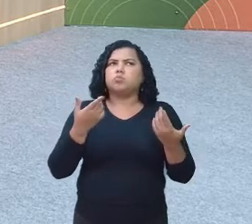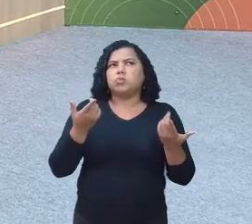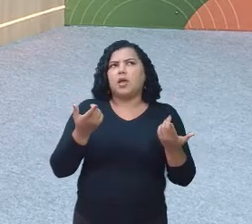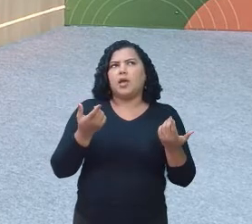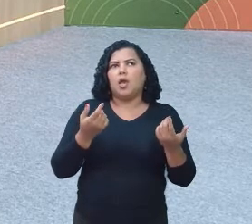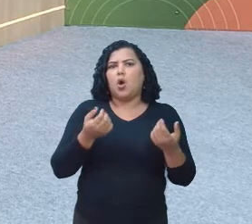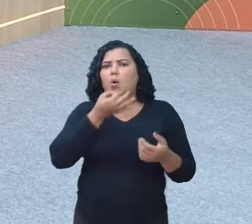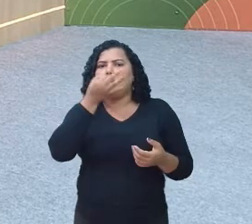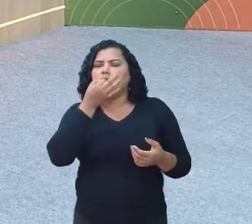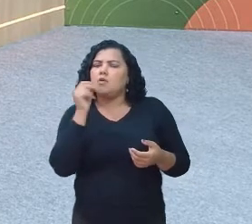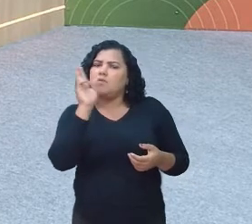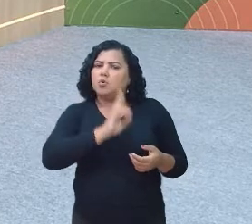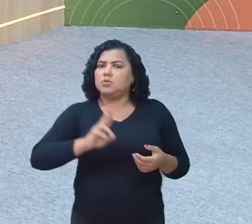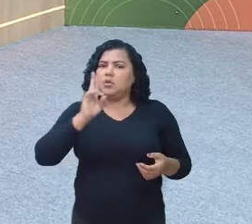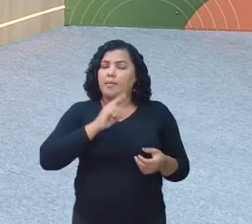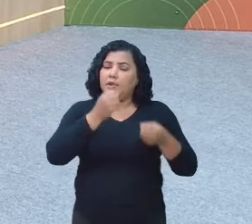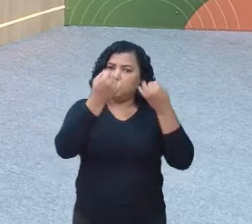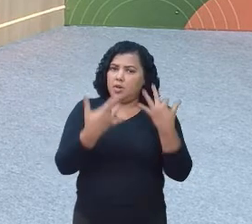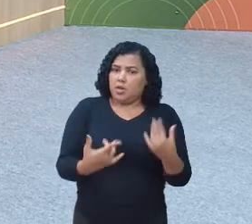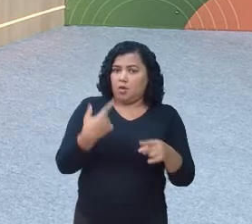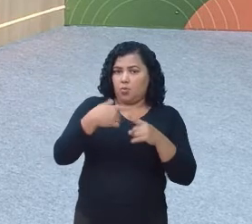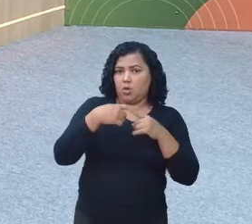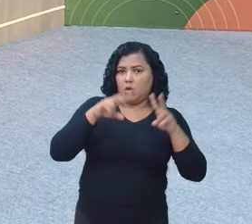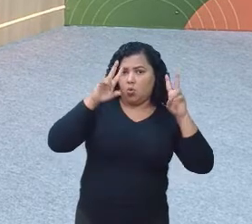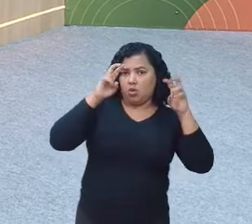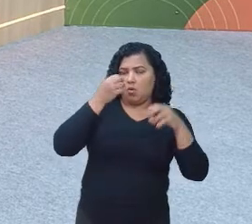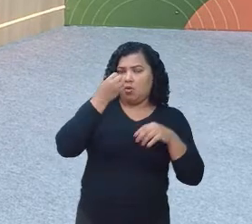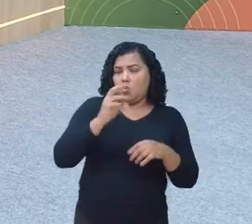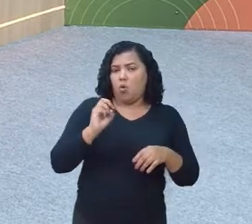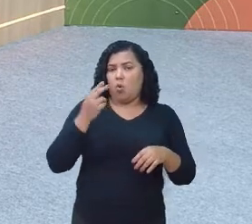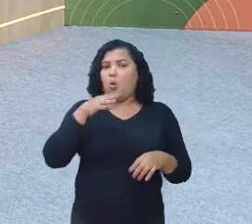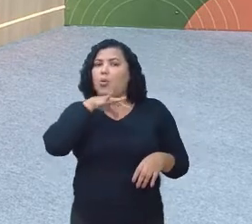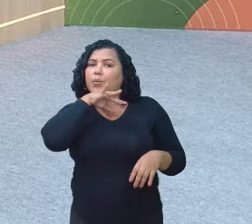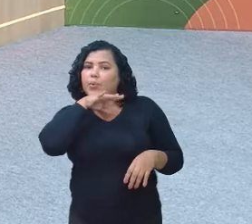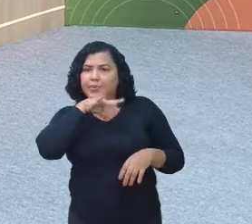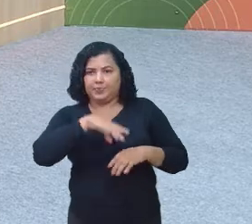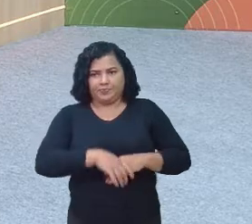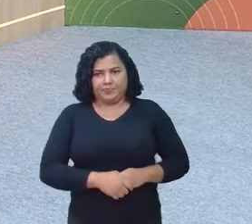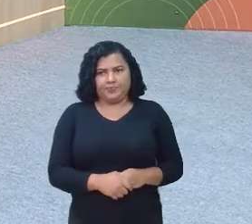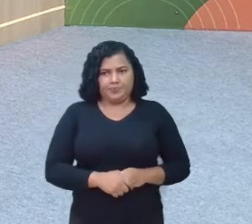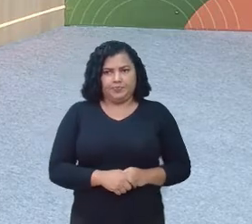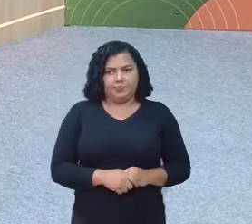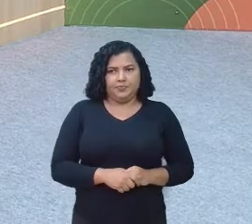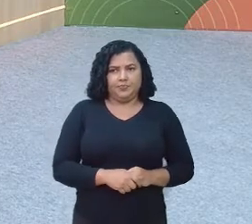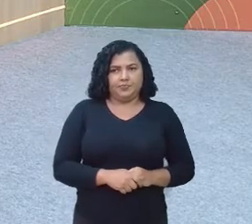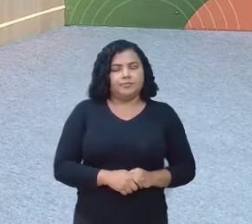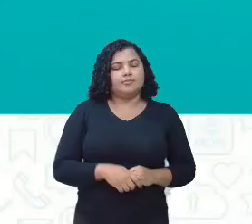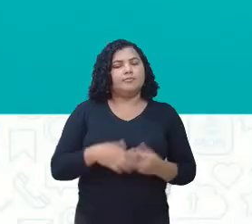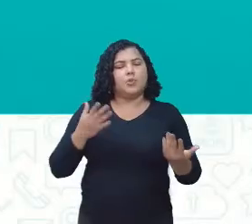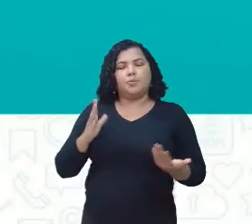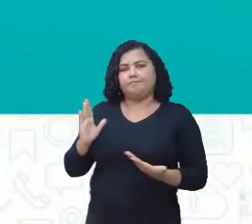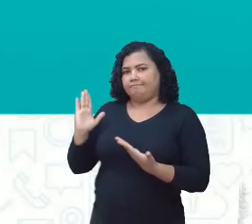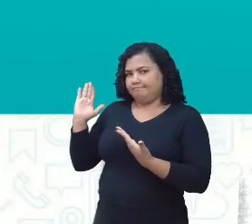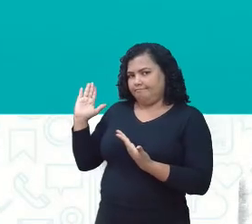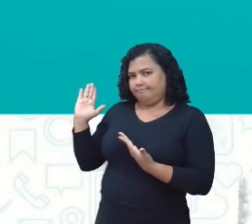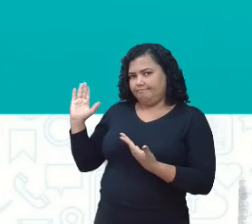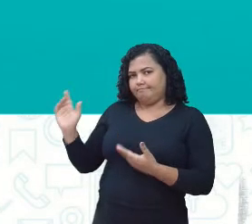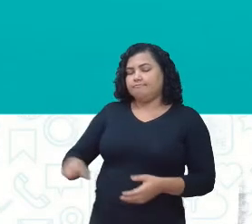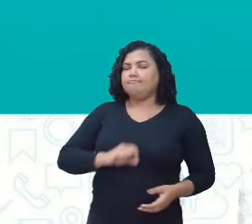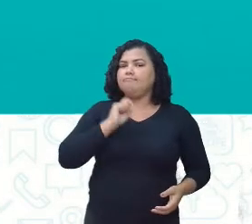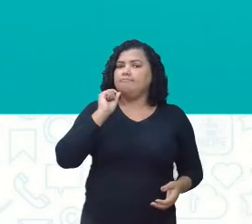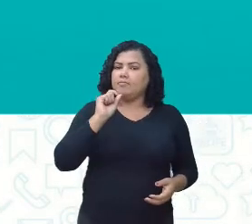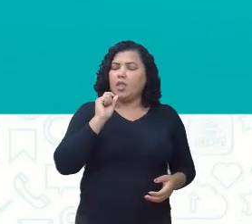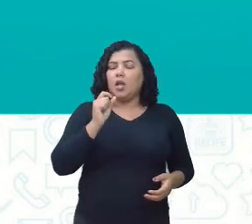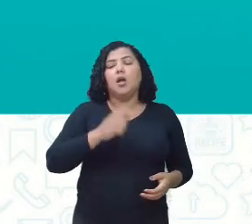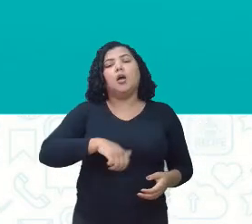para dizer por que aquele tema é bom ou ruim para o leitor. Então, vamos lá? O artigo de opinião é um texto argumentativo